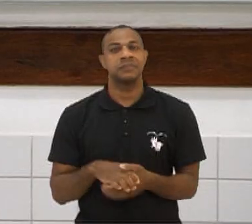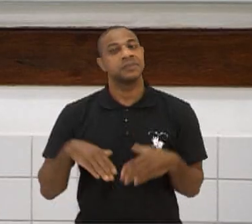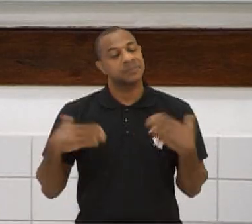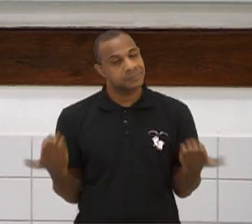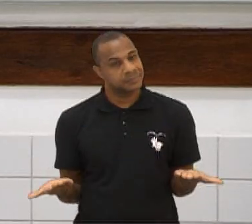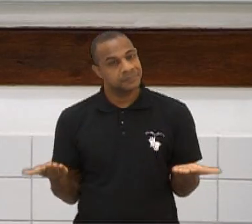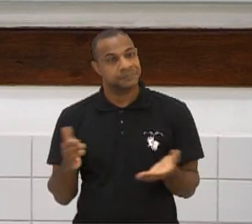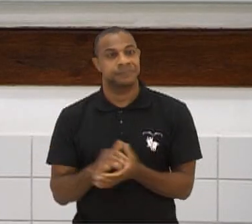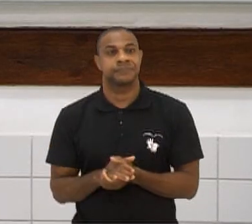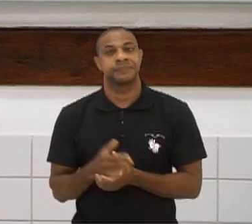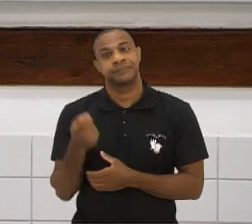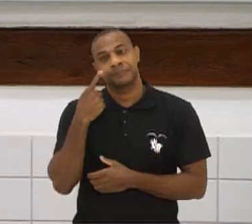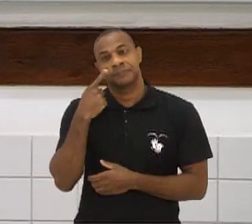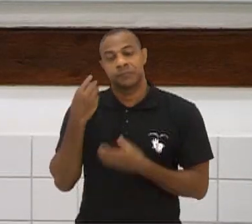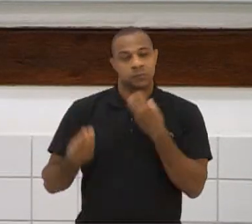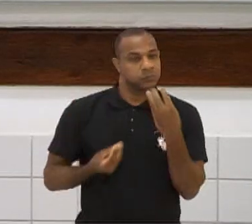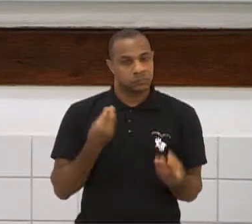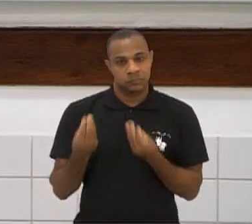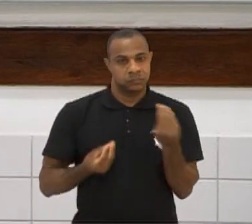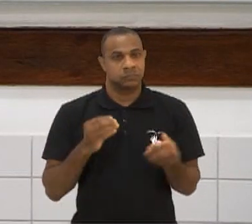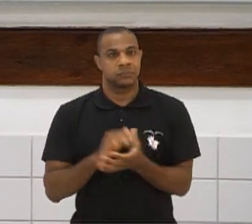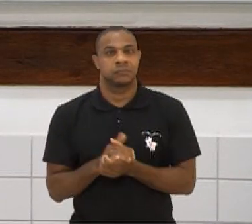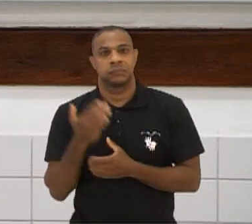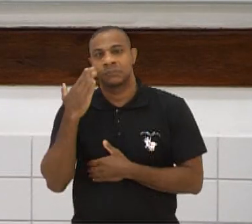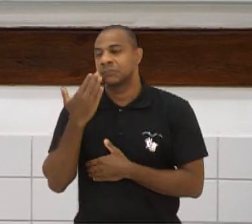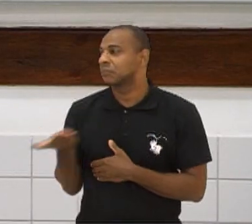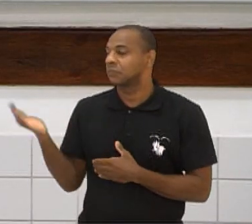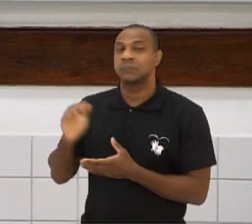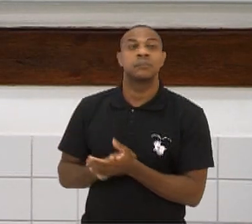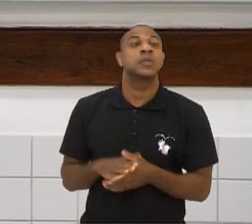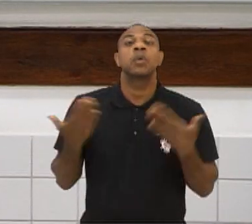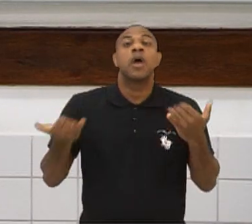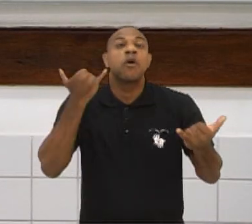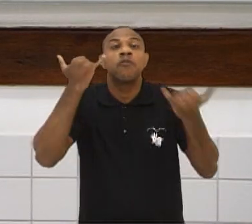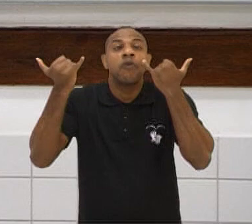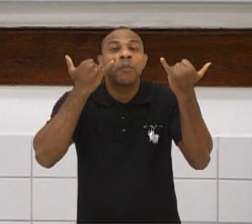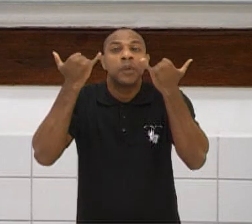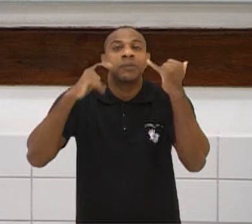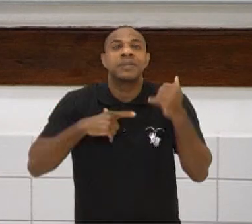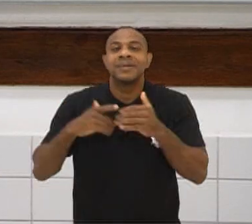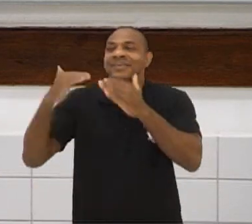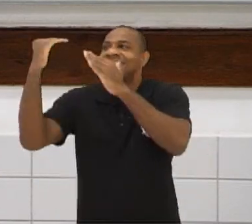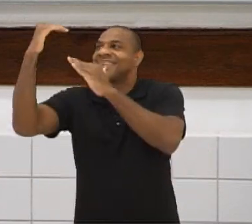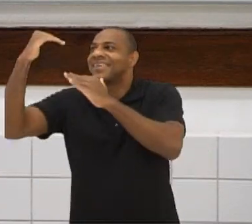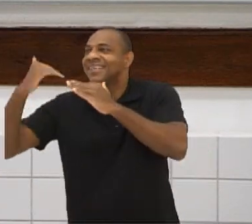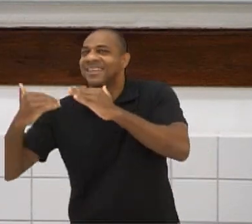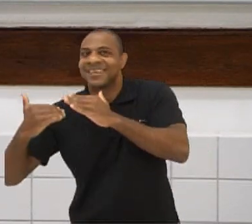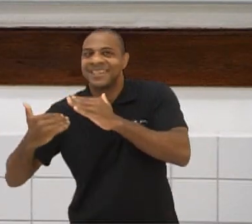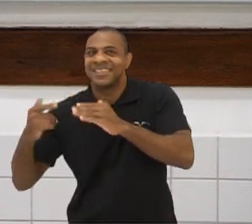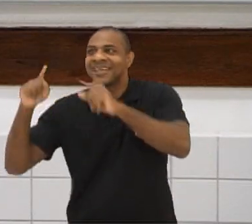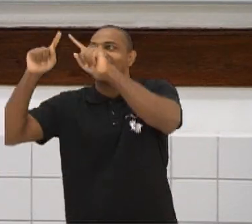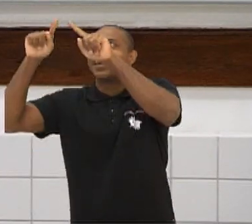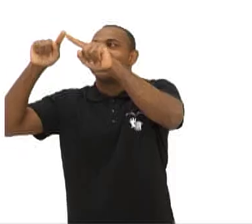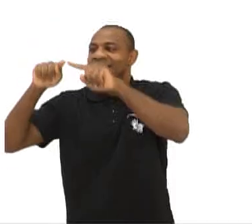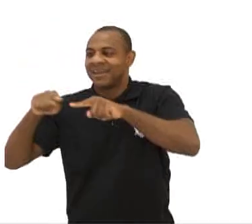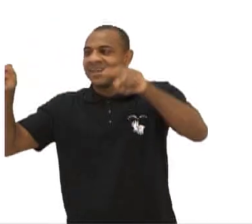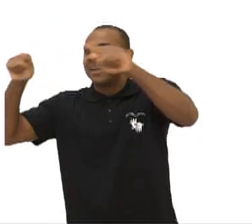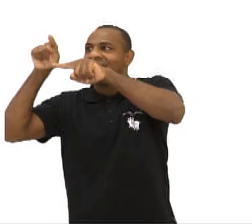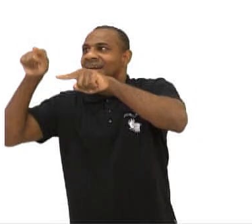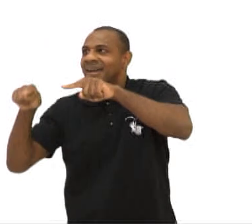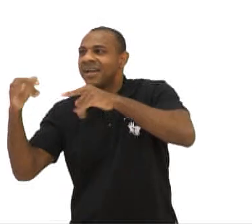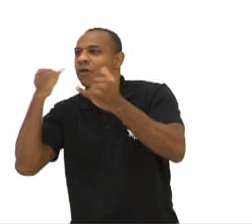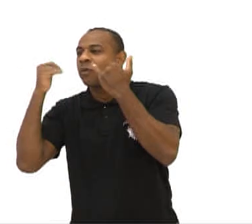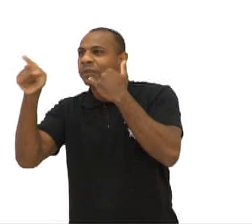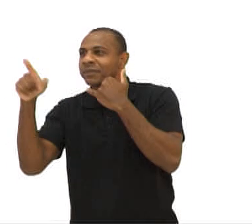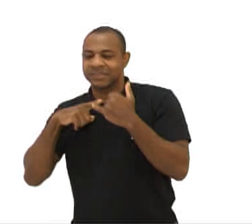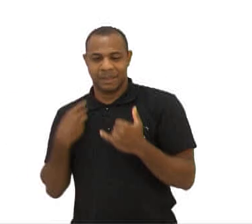E aí, pessoal, vamos verificar então, olhem lá. Então, quais informações listadas na pirâmide ao lado estão presentes nesse fragmento? Né?